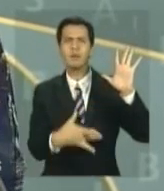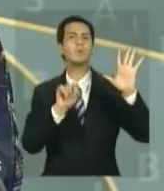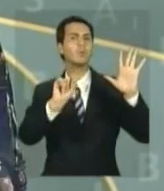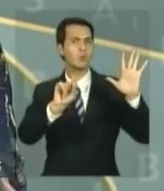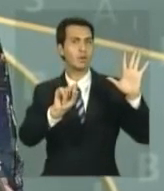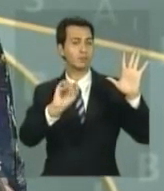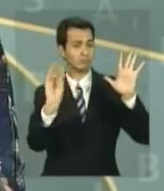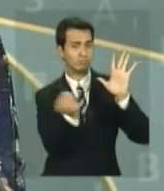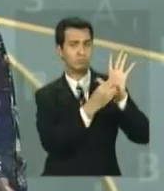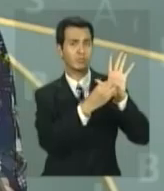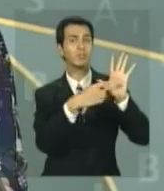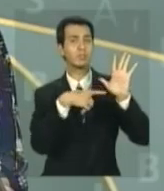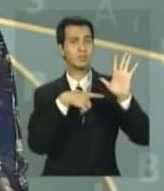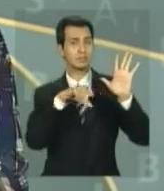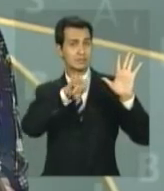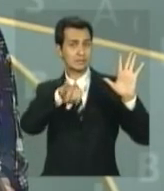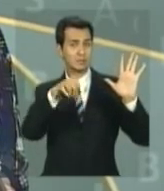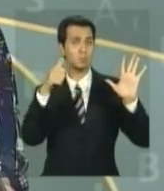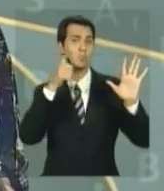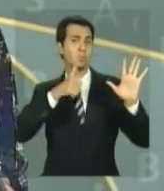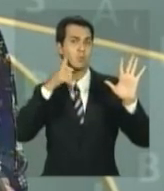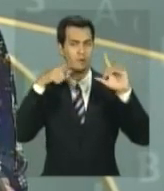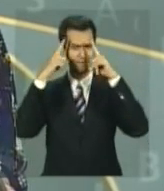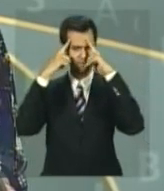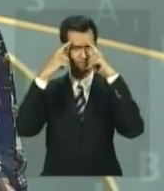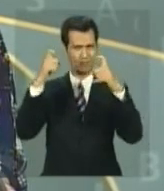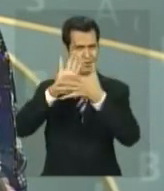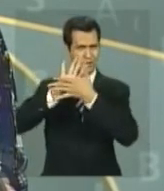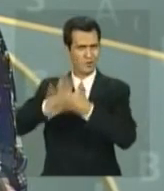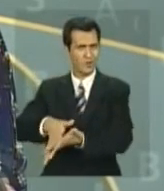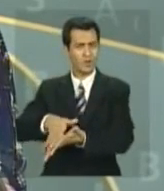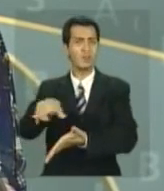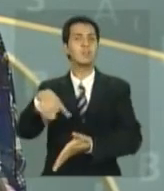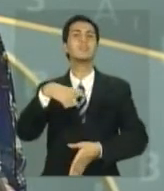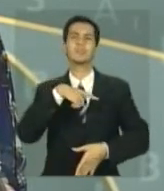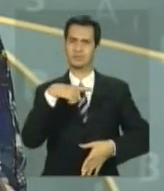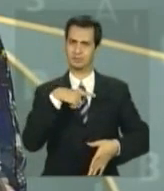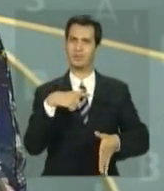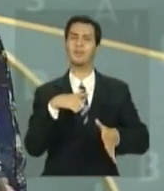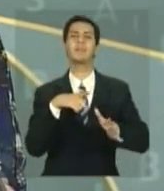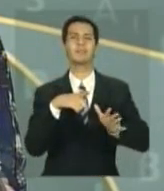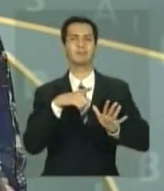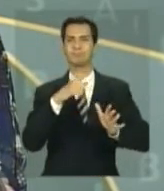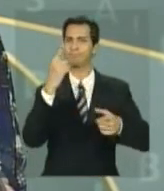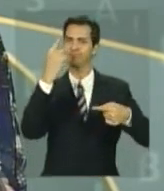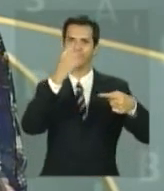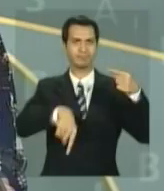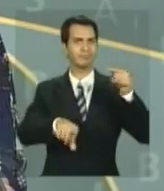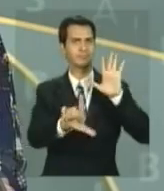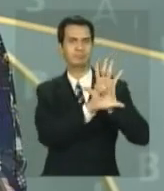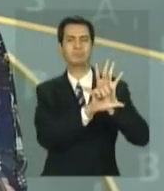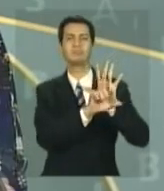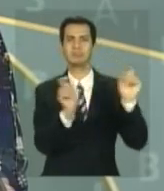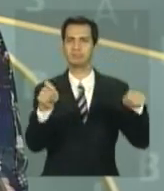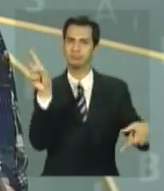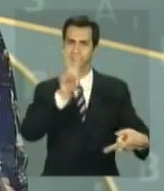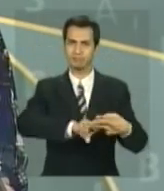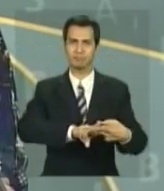considera crime a violência contra a mulher dentro de suas casas ou fora